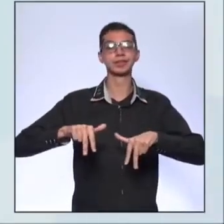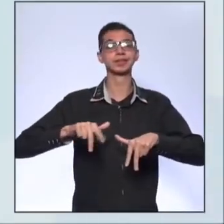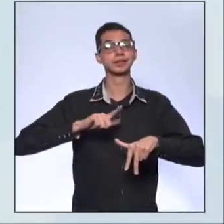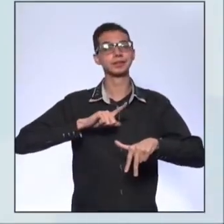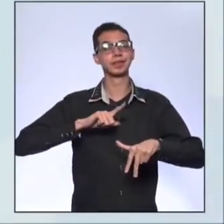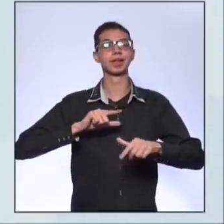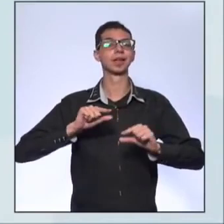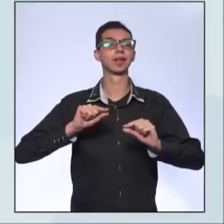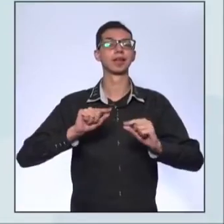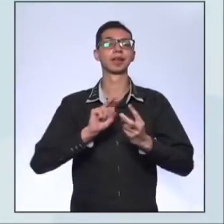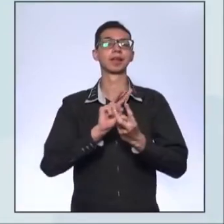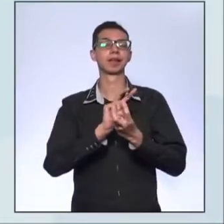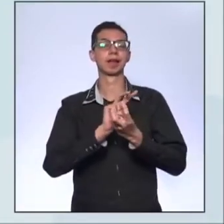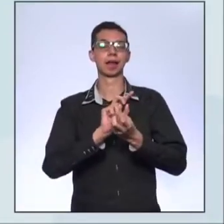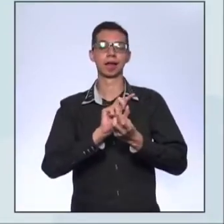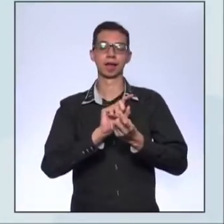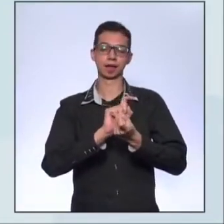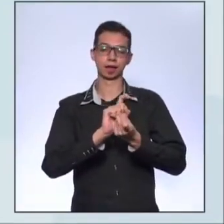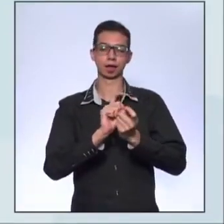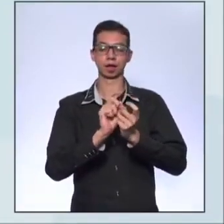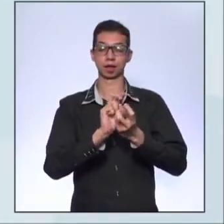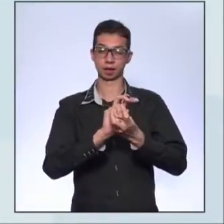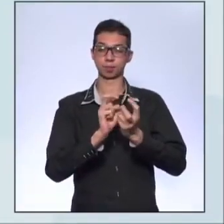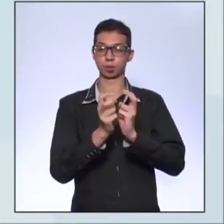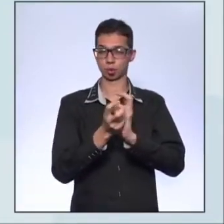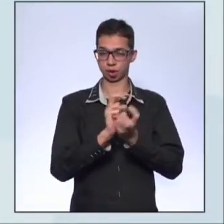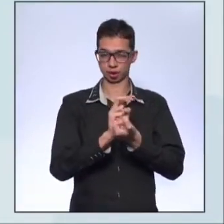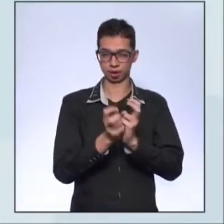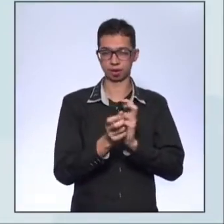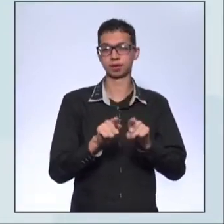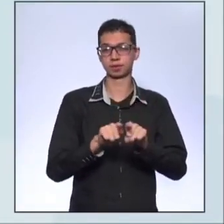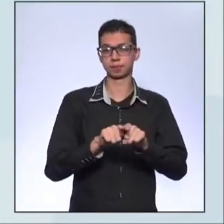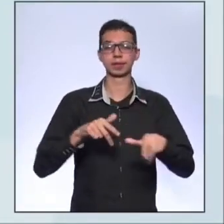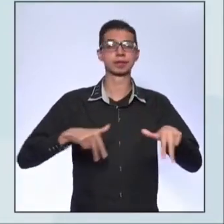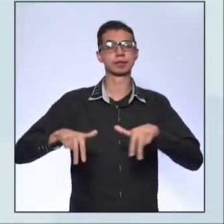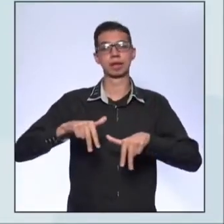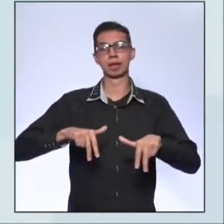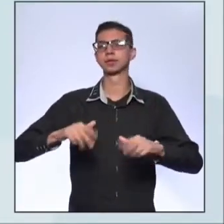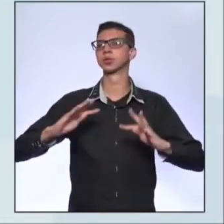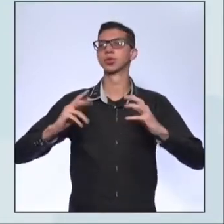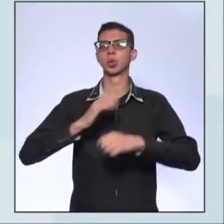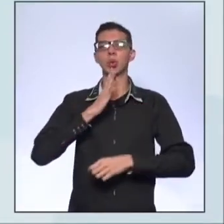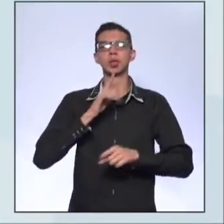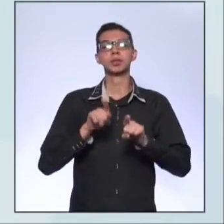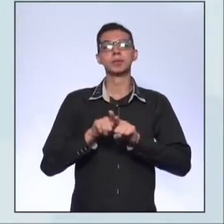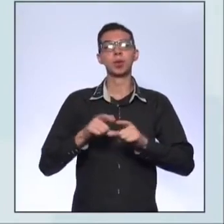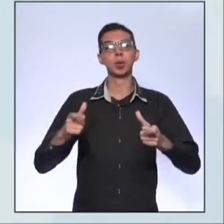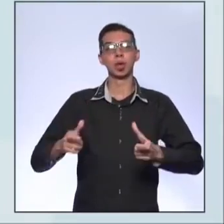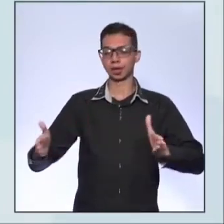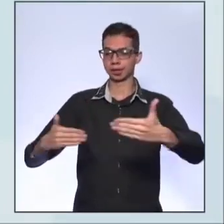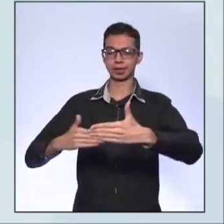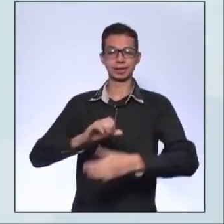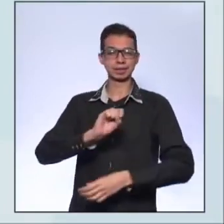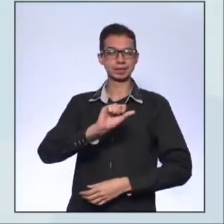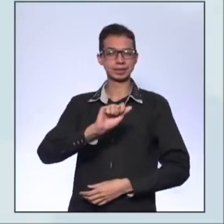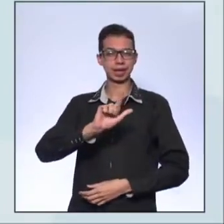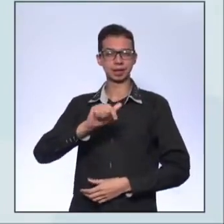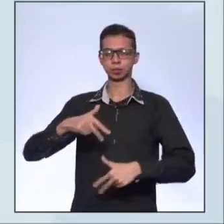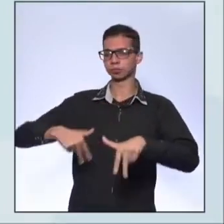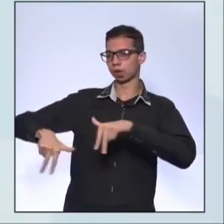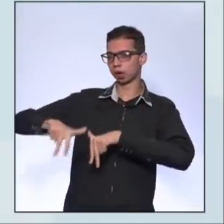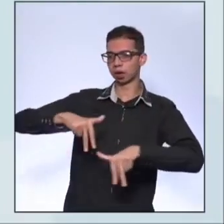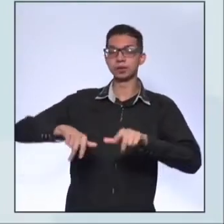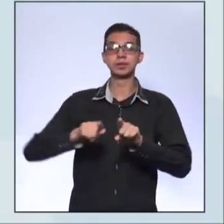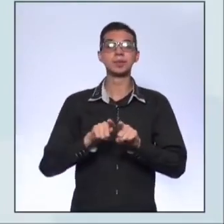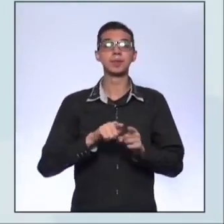dança contemporânea, a dança moderna, as danças populares, as danças de salão, as danças regionais, as escolas